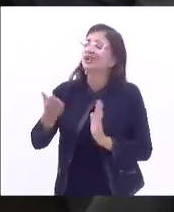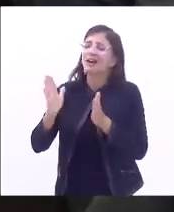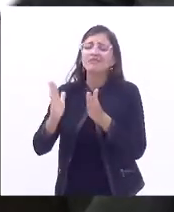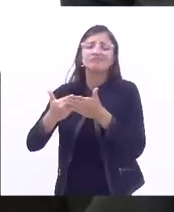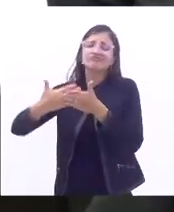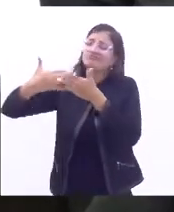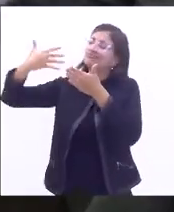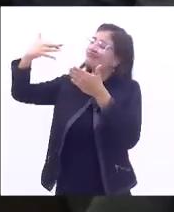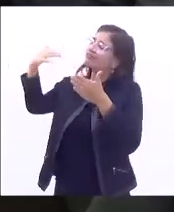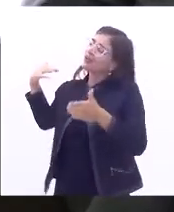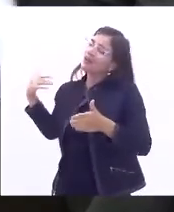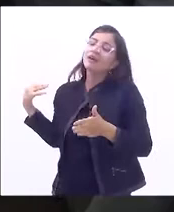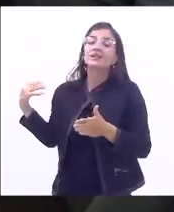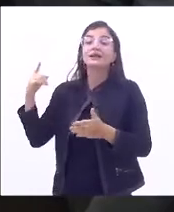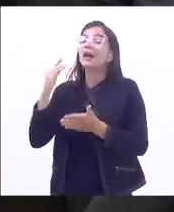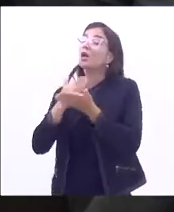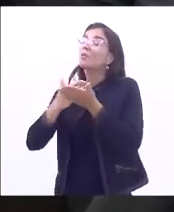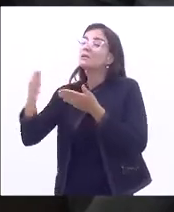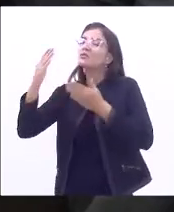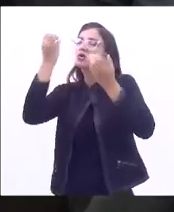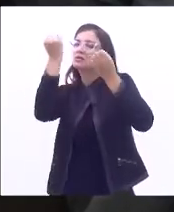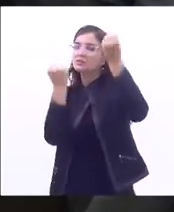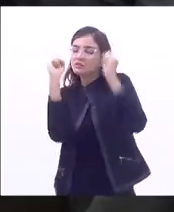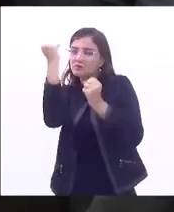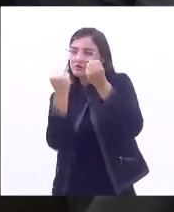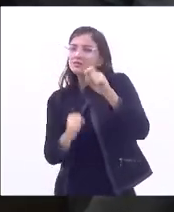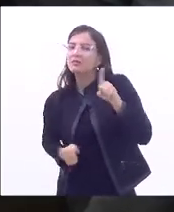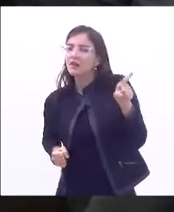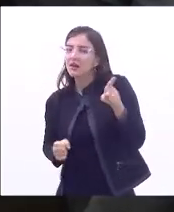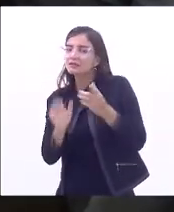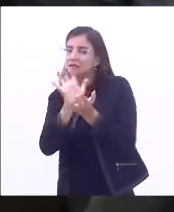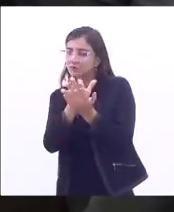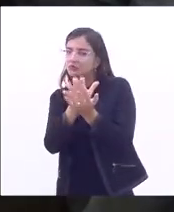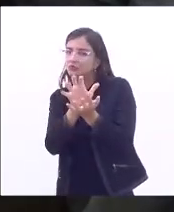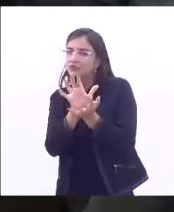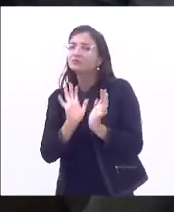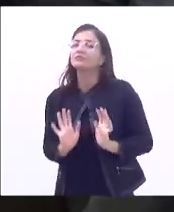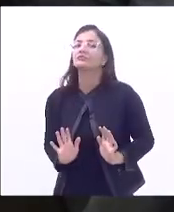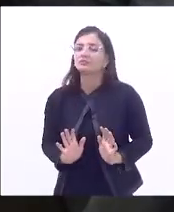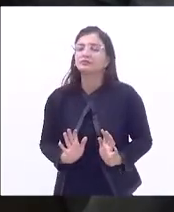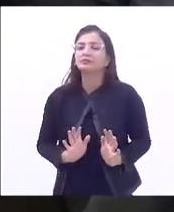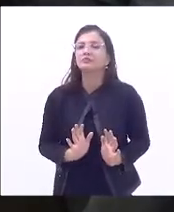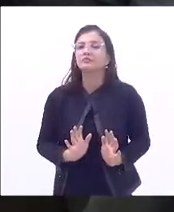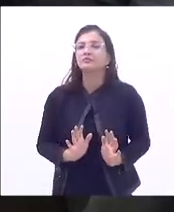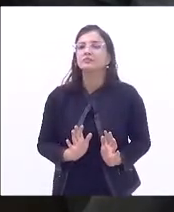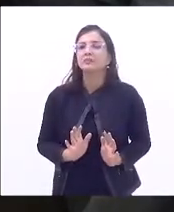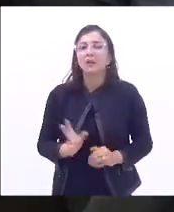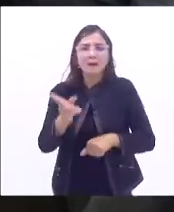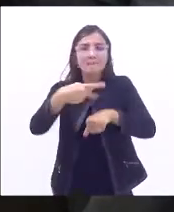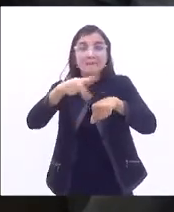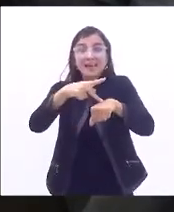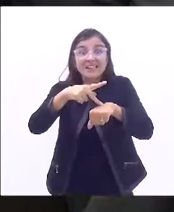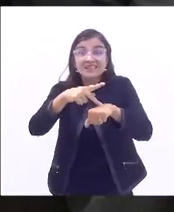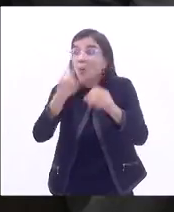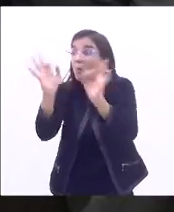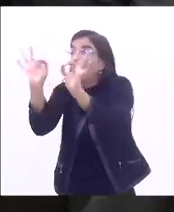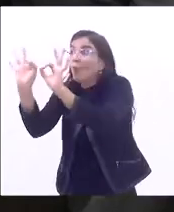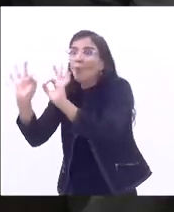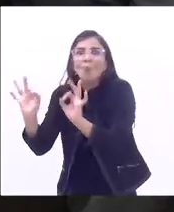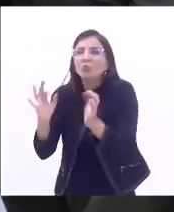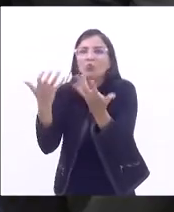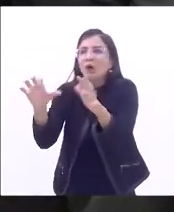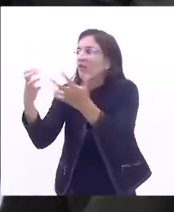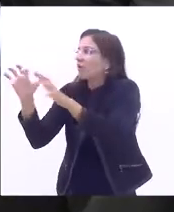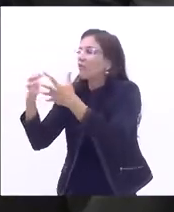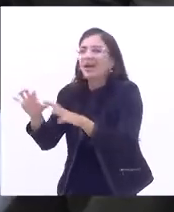da siderúrgica nacional do Atlântico em Santa Cruz. Nenhum país no mundo quis essa siderúrgica. Só o